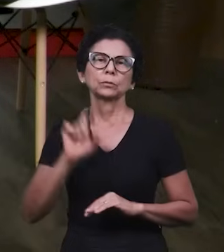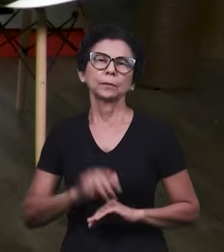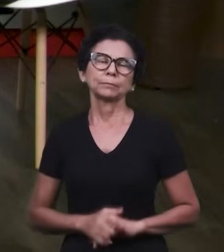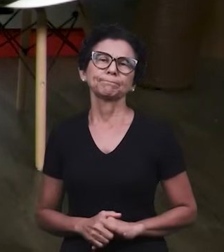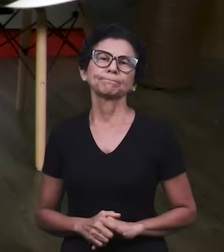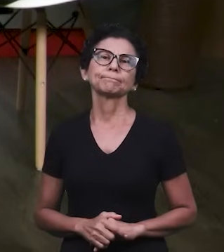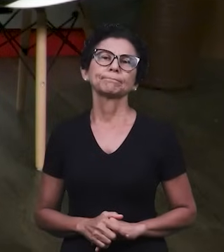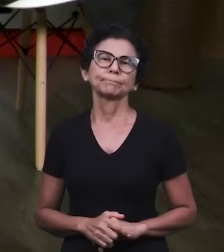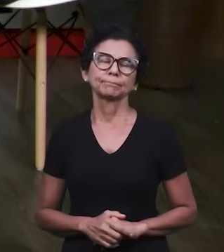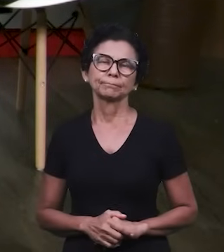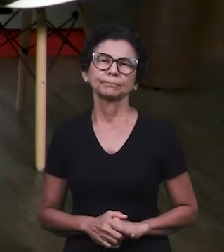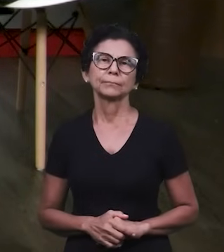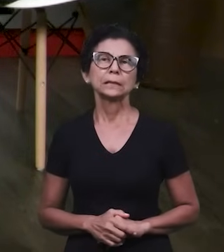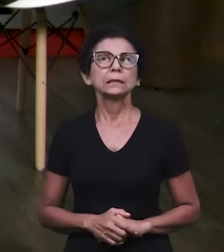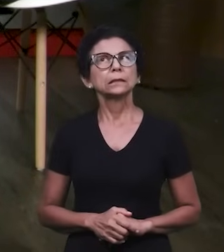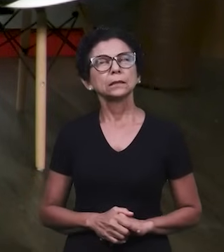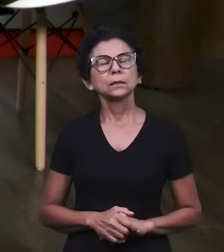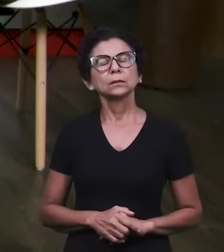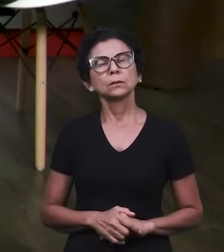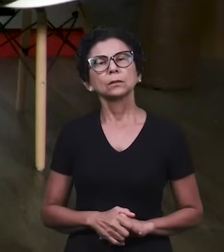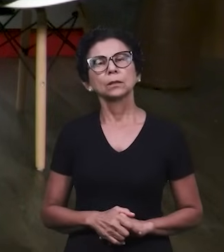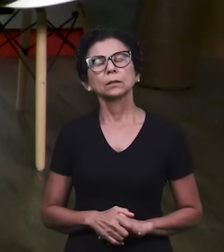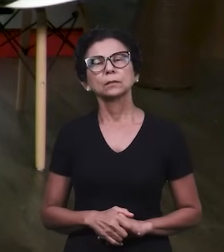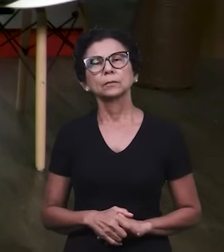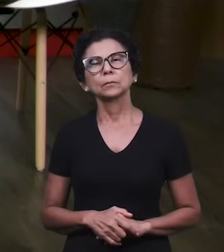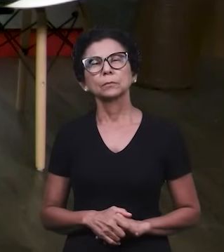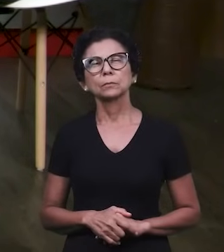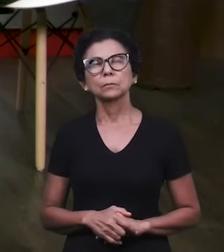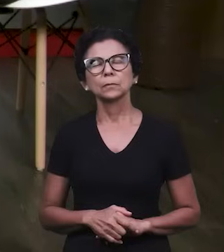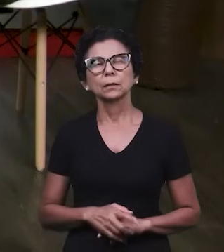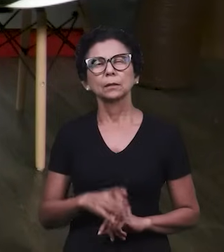que identificamos como tempo do breve, né?